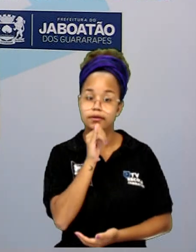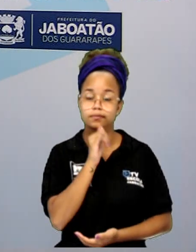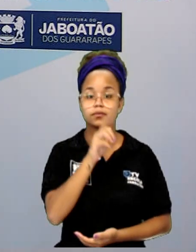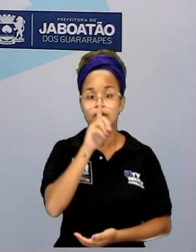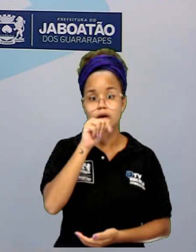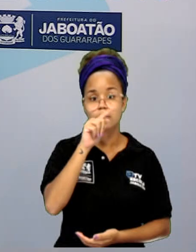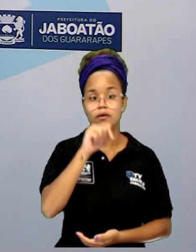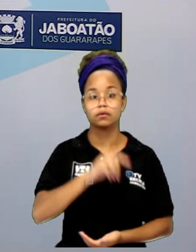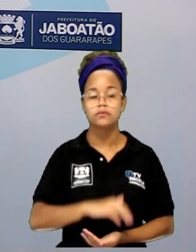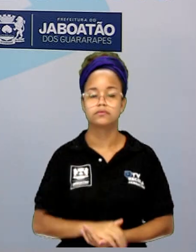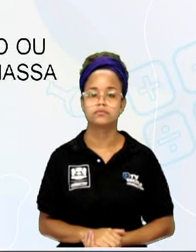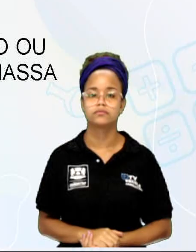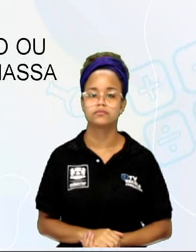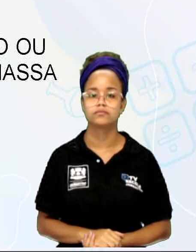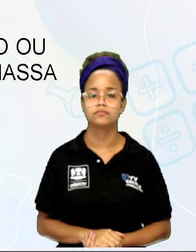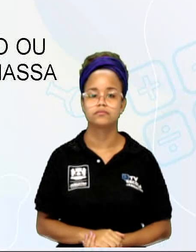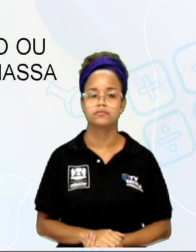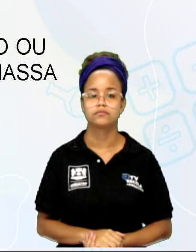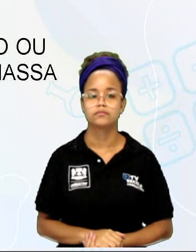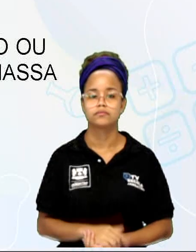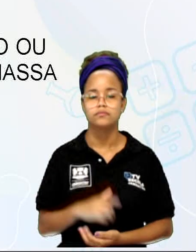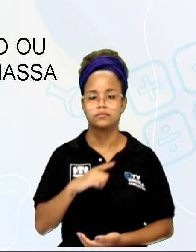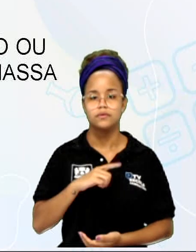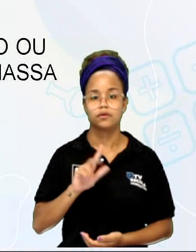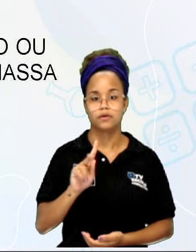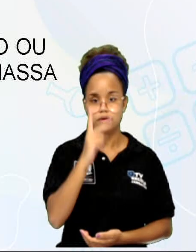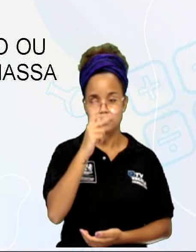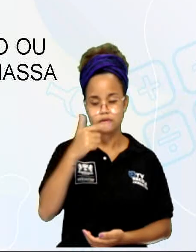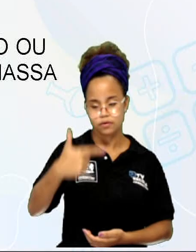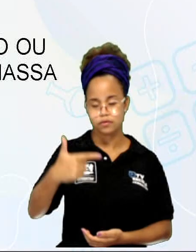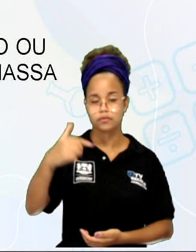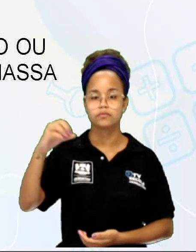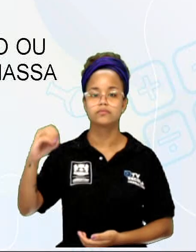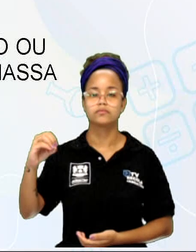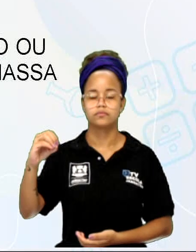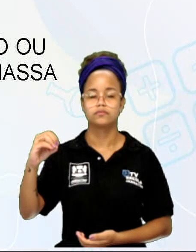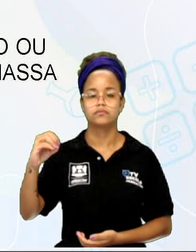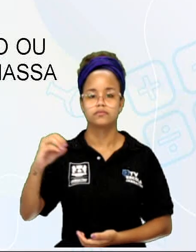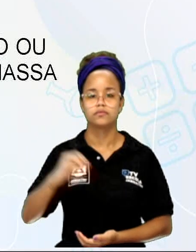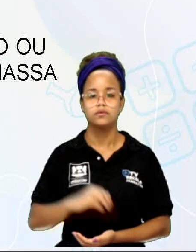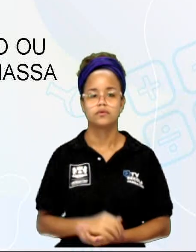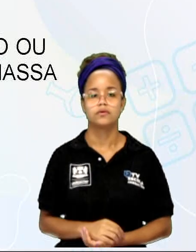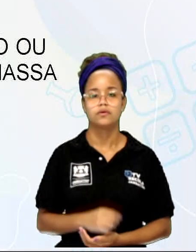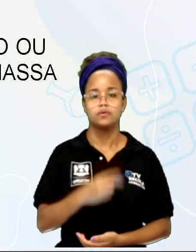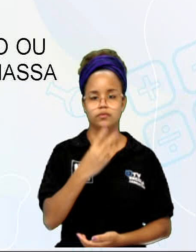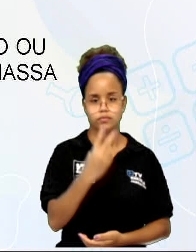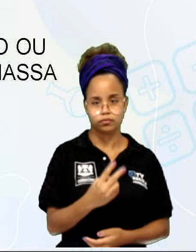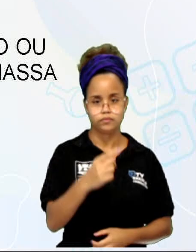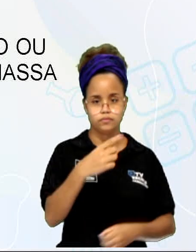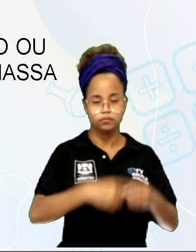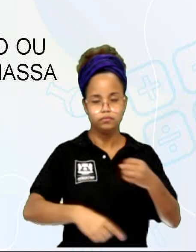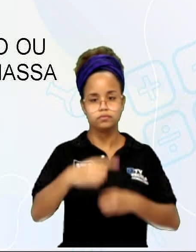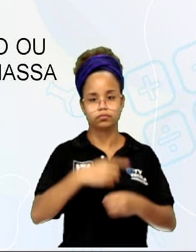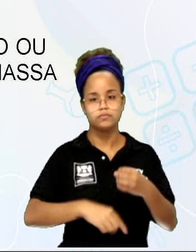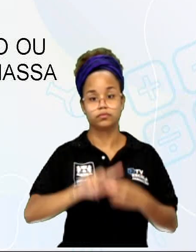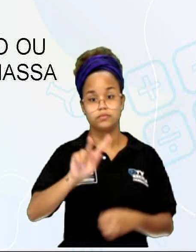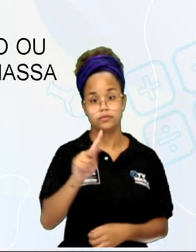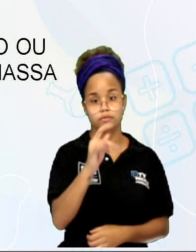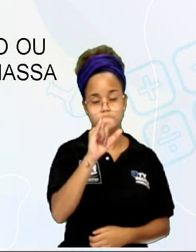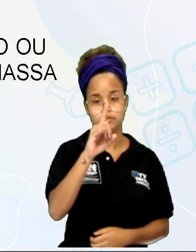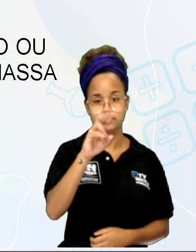água, a gente tem H2O, né? 2 átomos de hidrogênio e 1 de